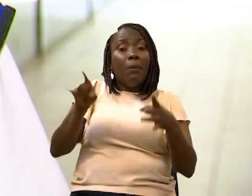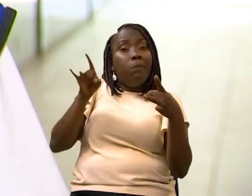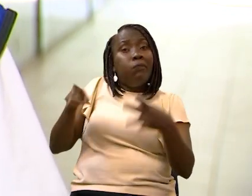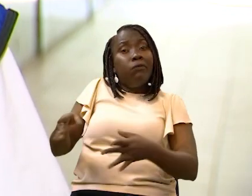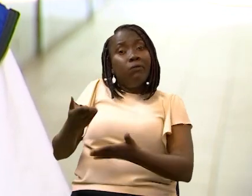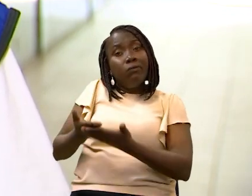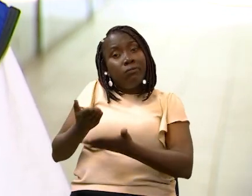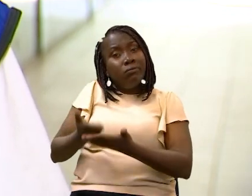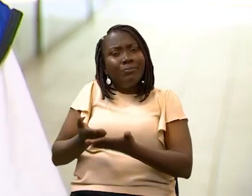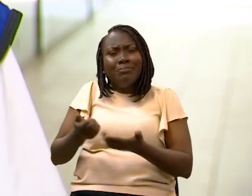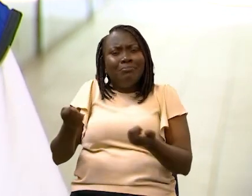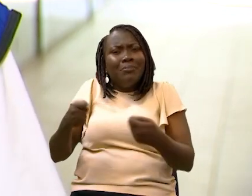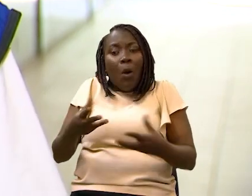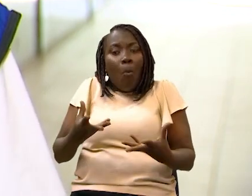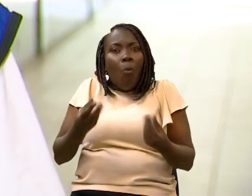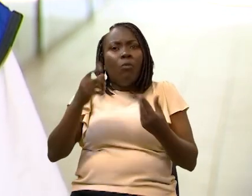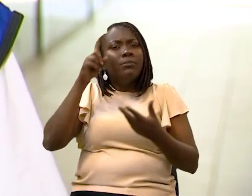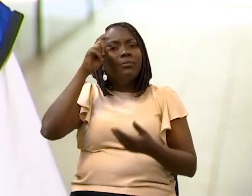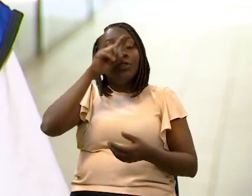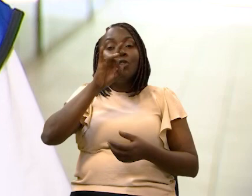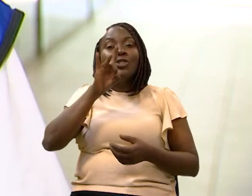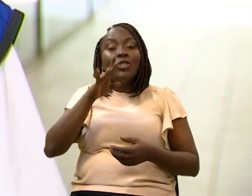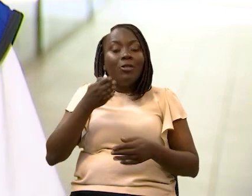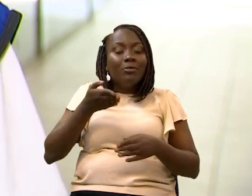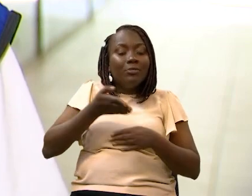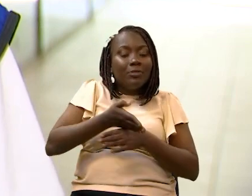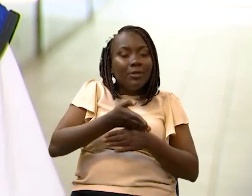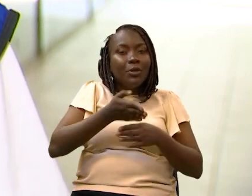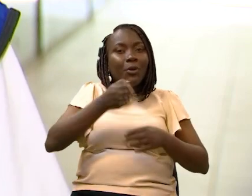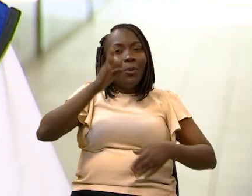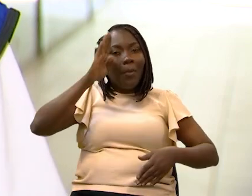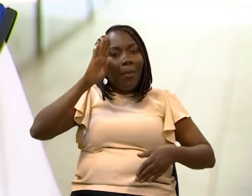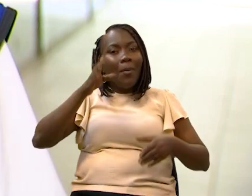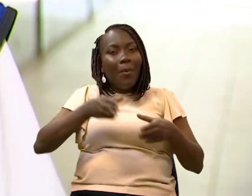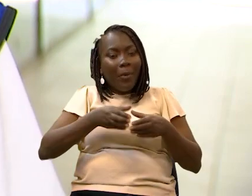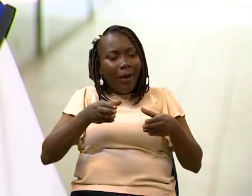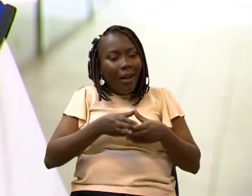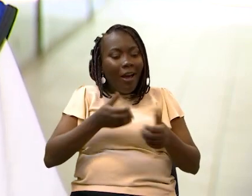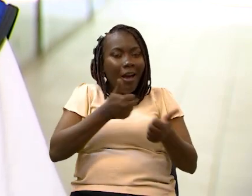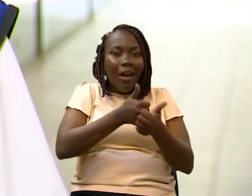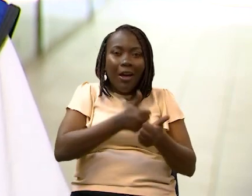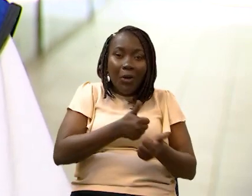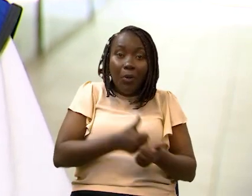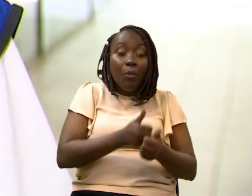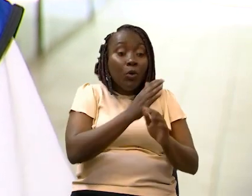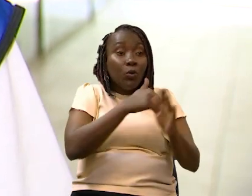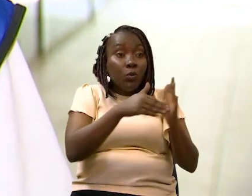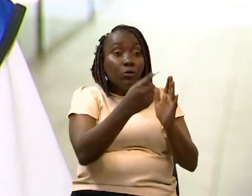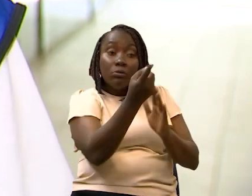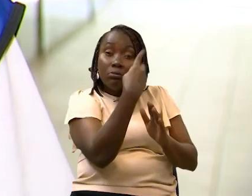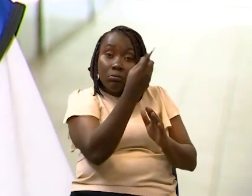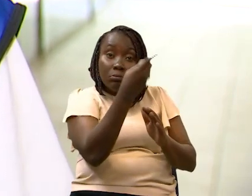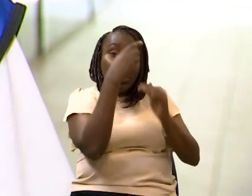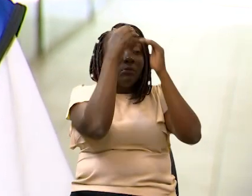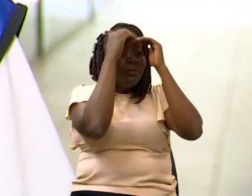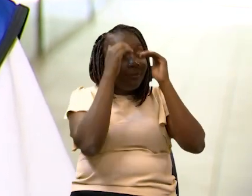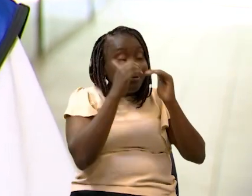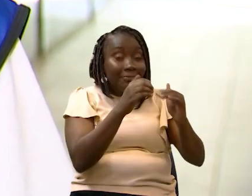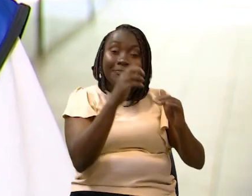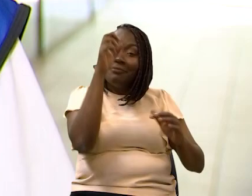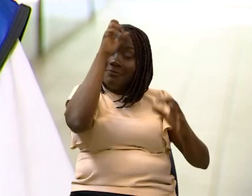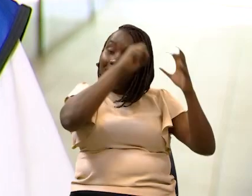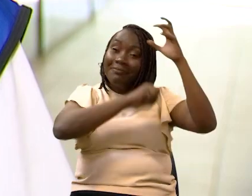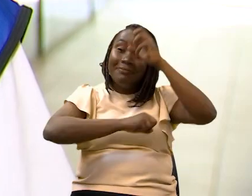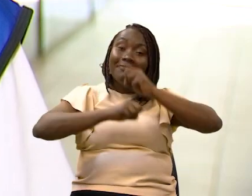sair da escola, não precisa fazer muita coisa difícil, é só você vir para Patrulheiros e acompanhar as aulas e fazer tudo que é solicitado, que você